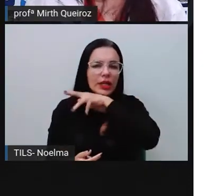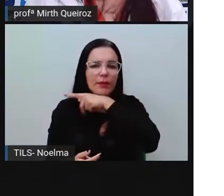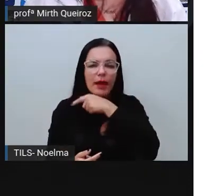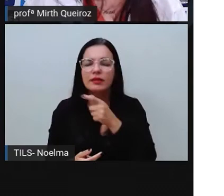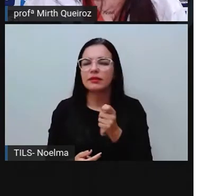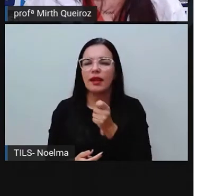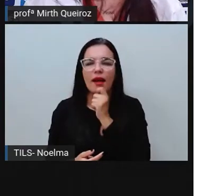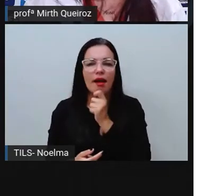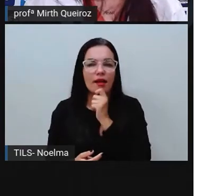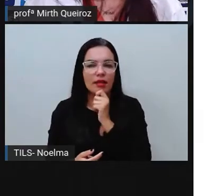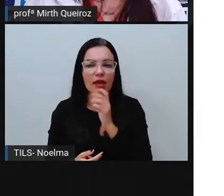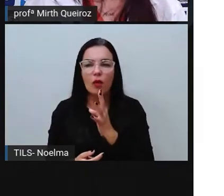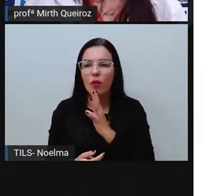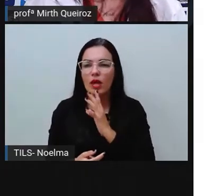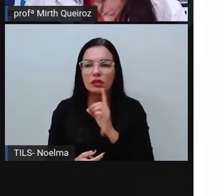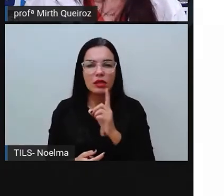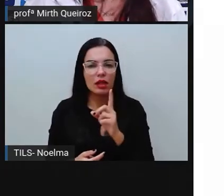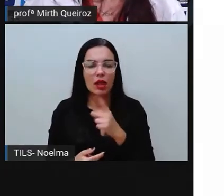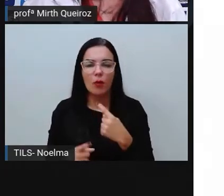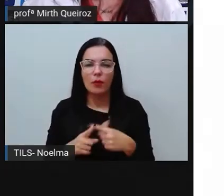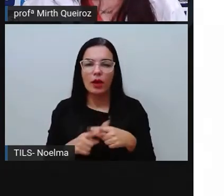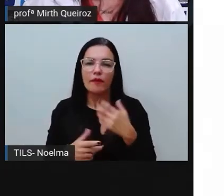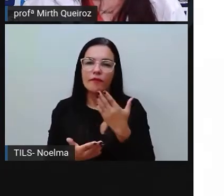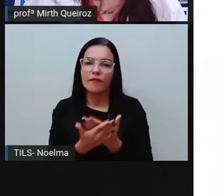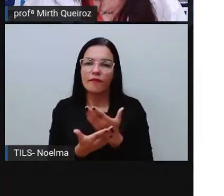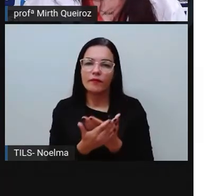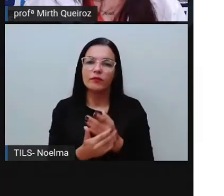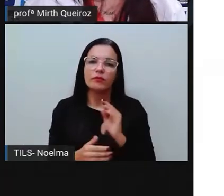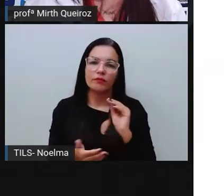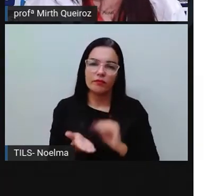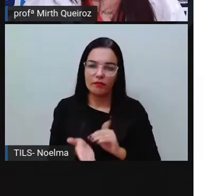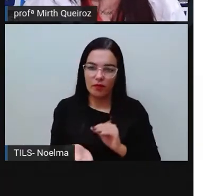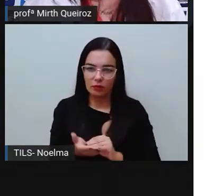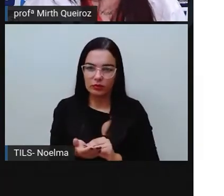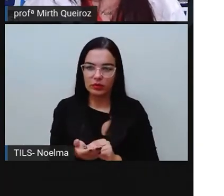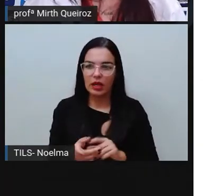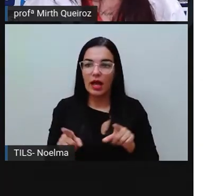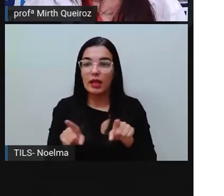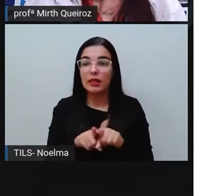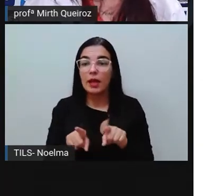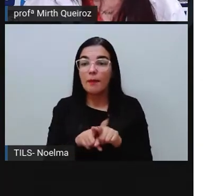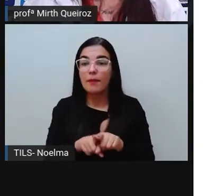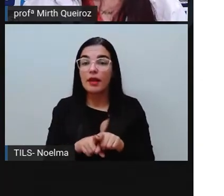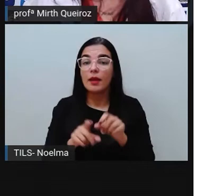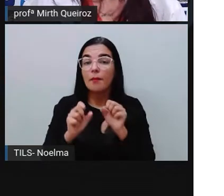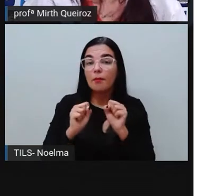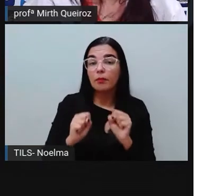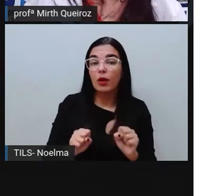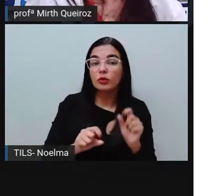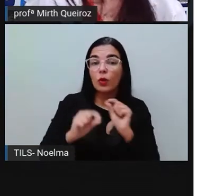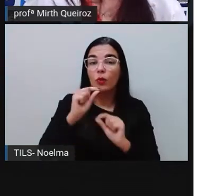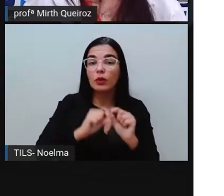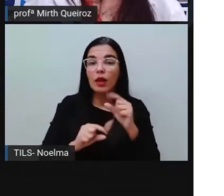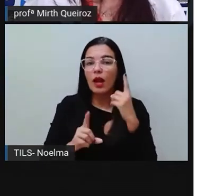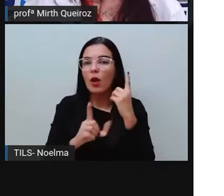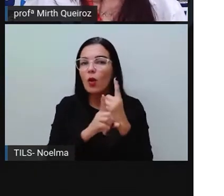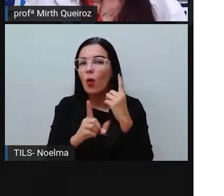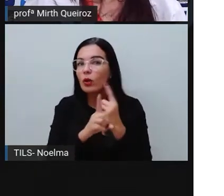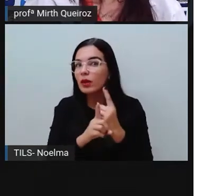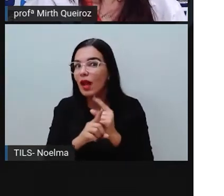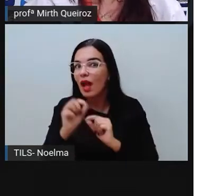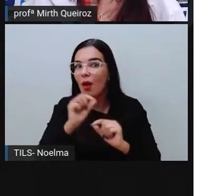aí, essas espécies, certo? Também é possível encontrar nesse bioma muitas espécies